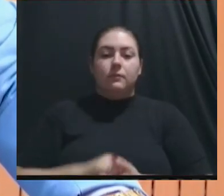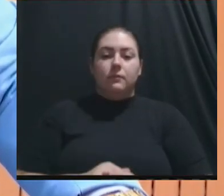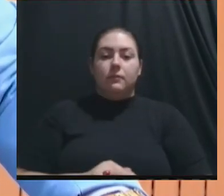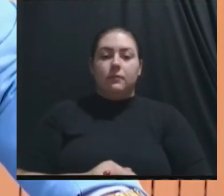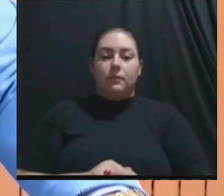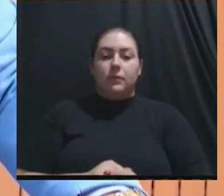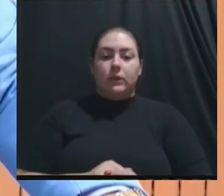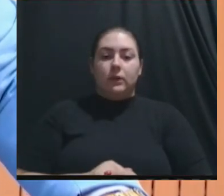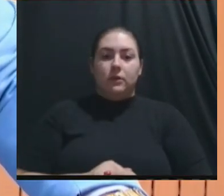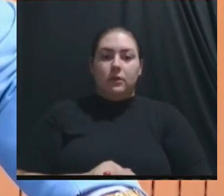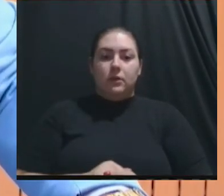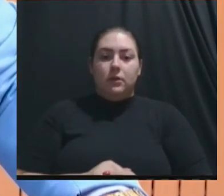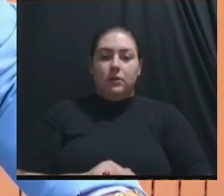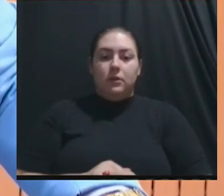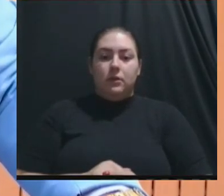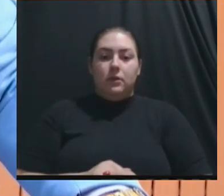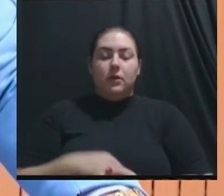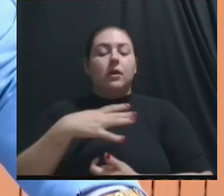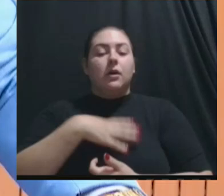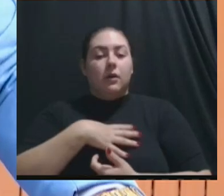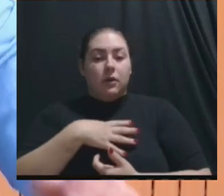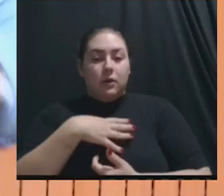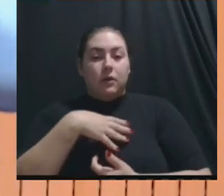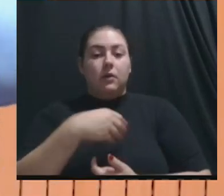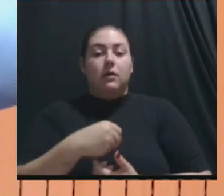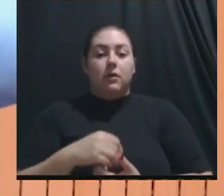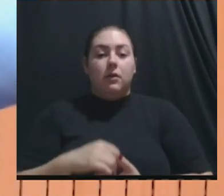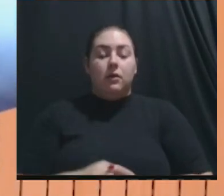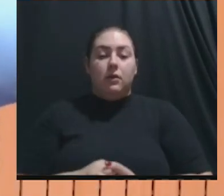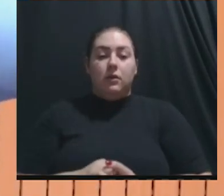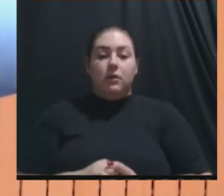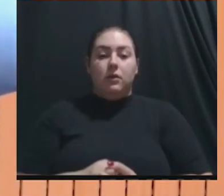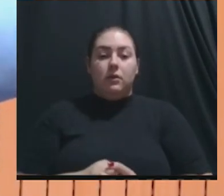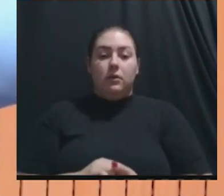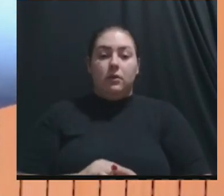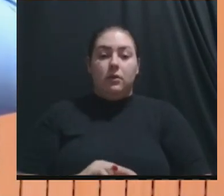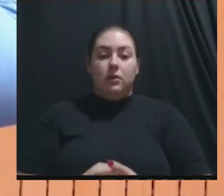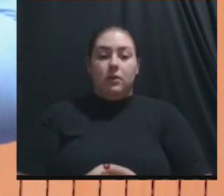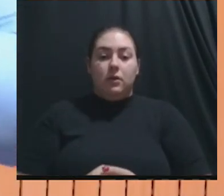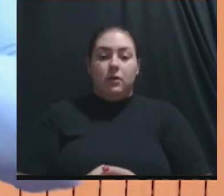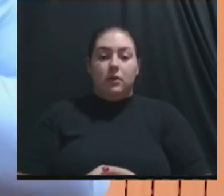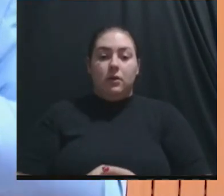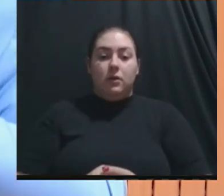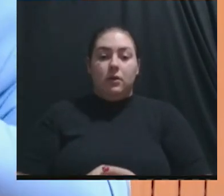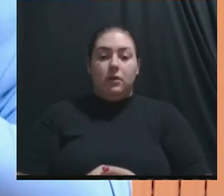um filho com síndrome de Down.